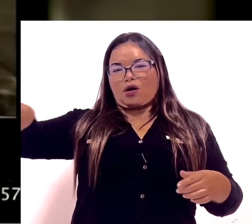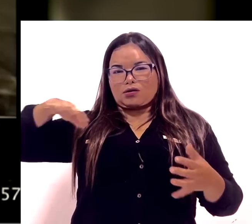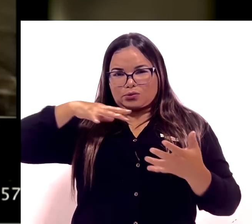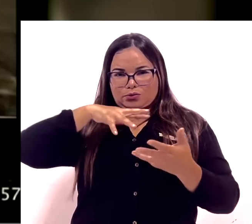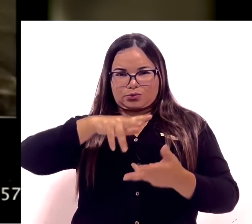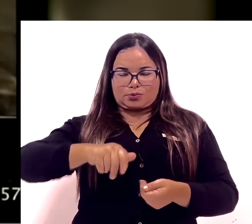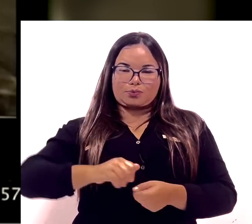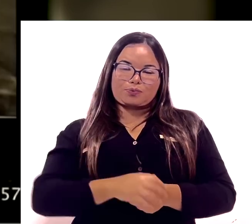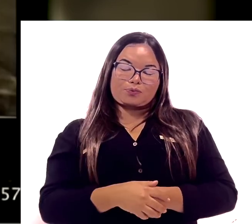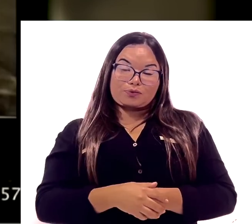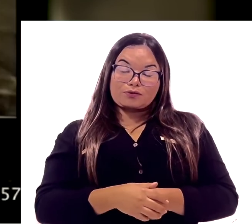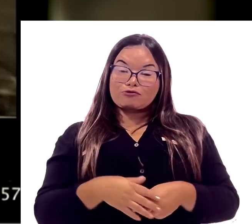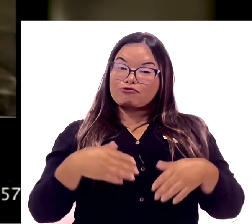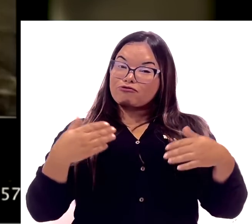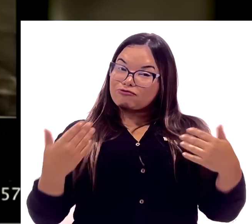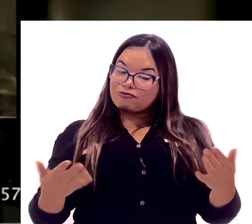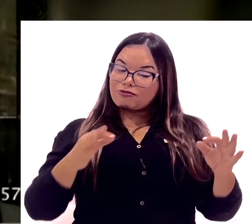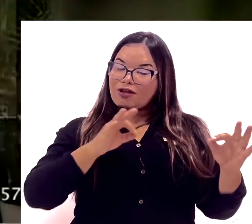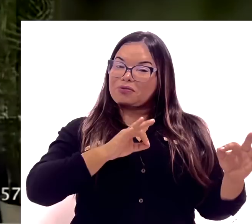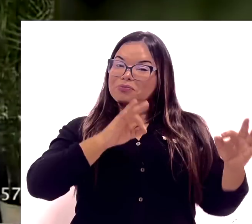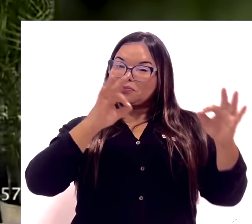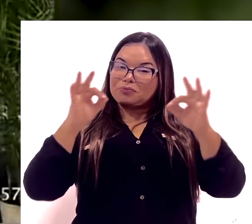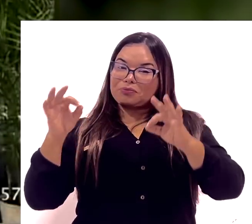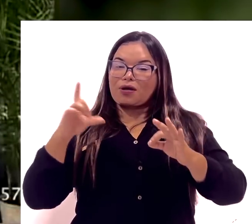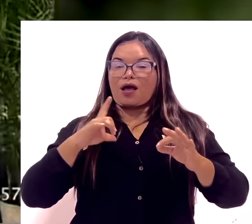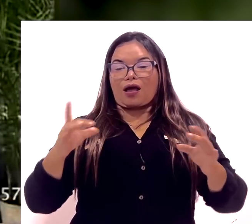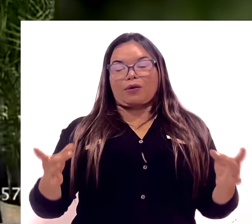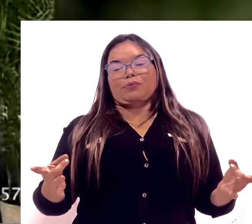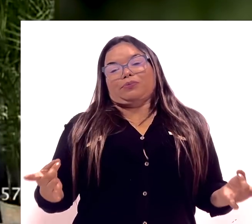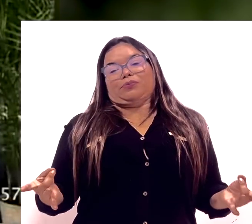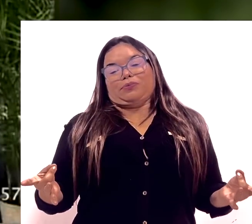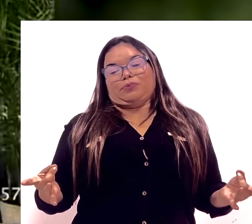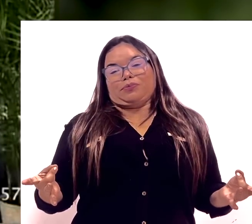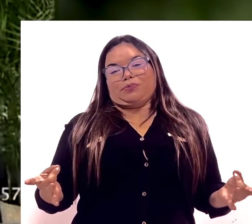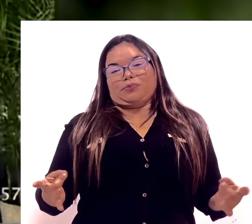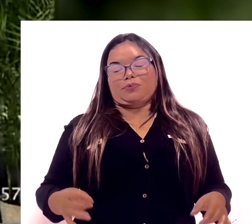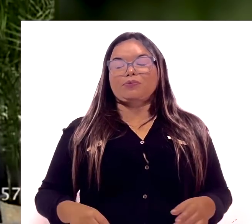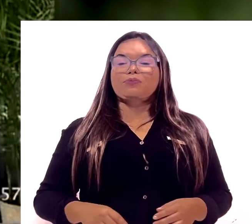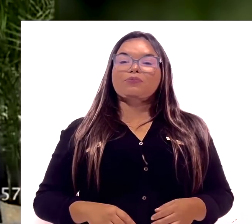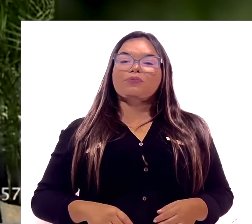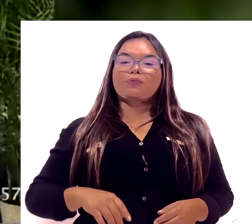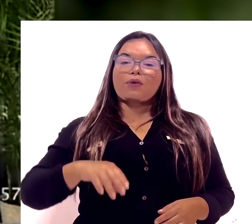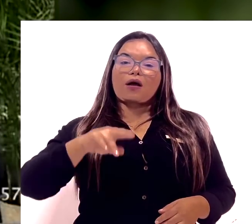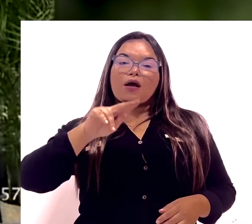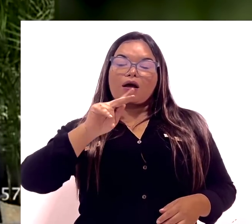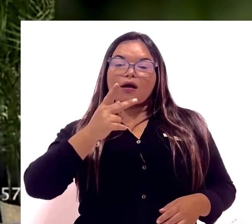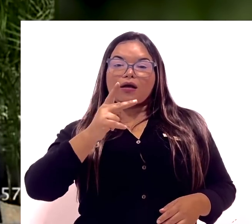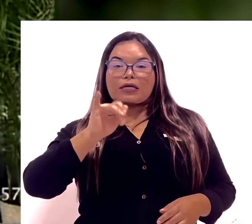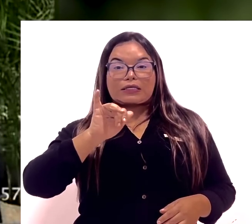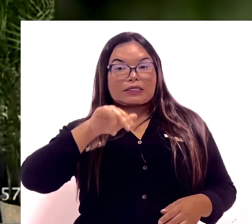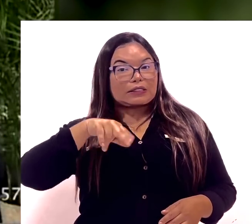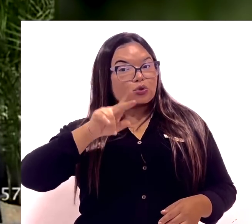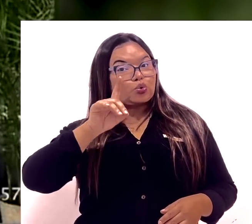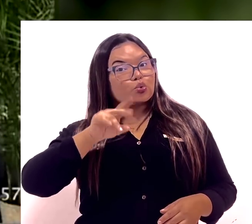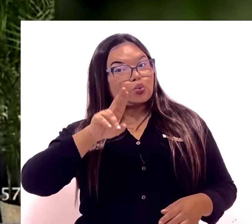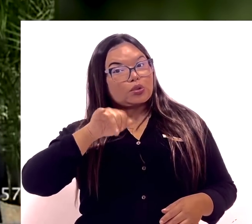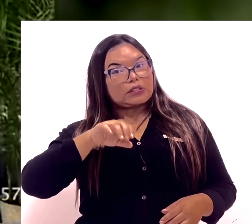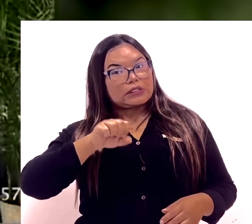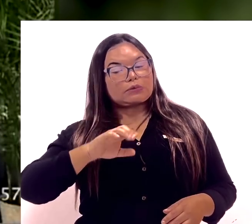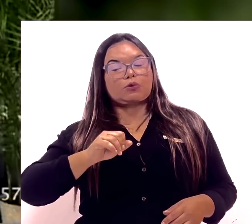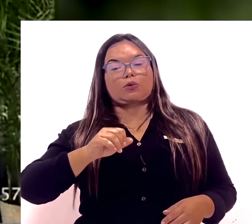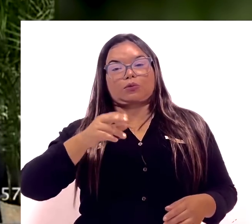Note agora que isso inclui o budismo, o hinduísmo, o shintoísmo, o zoroastrismo, o protestantismo,